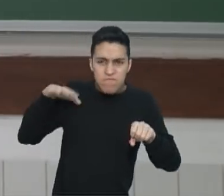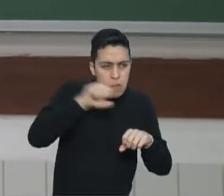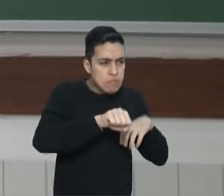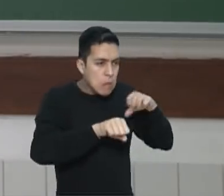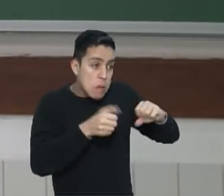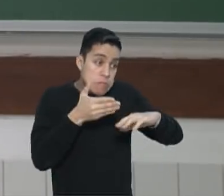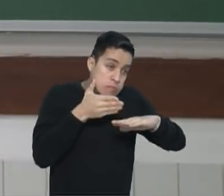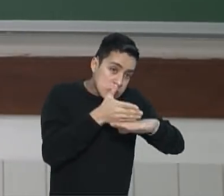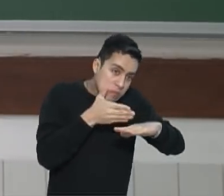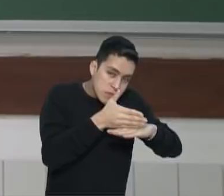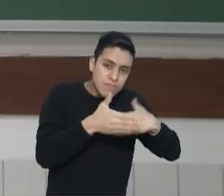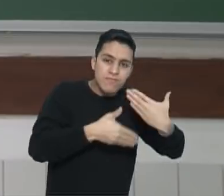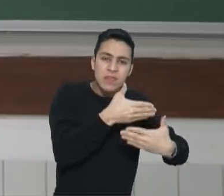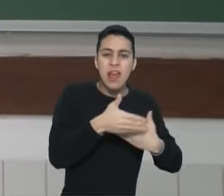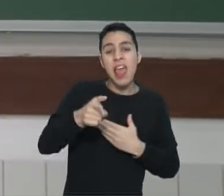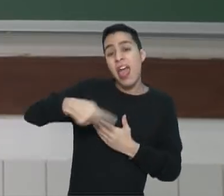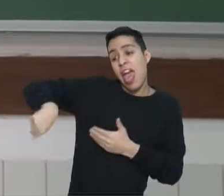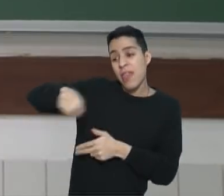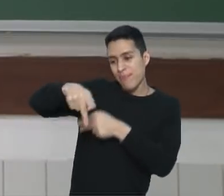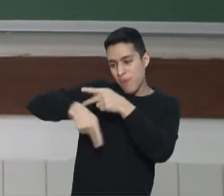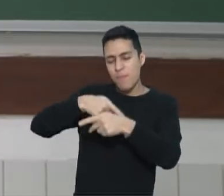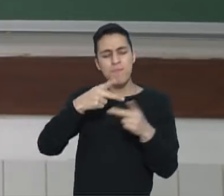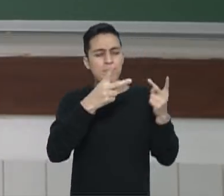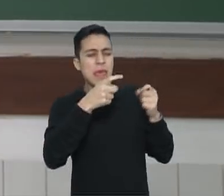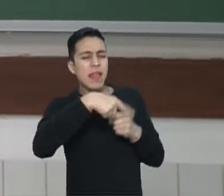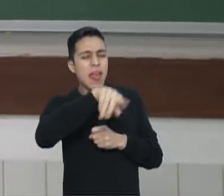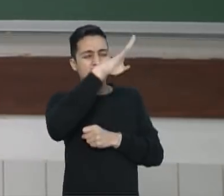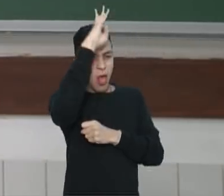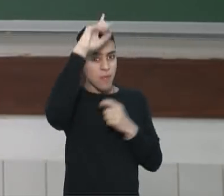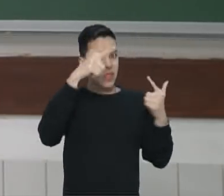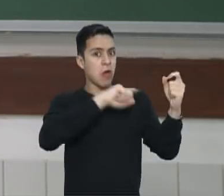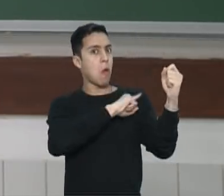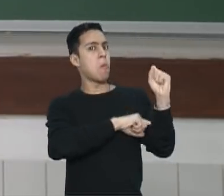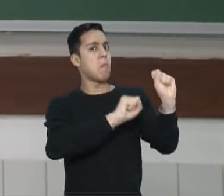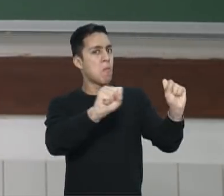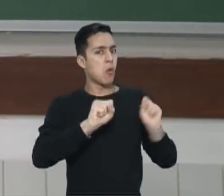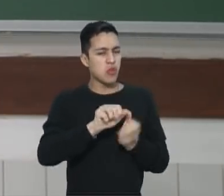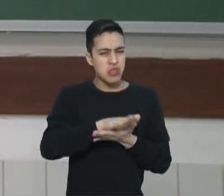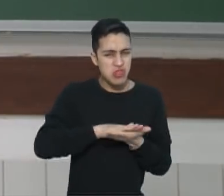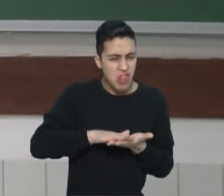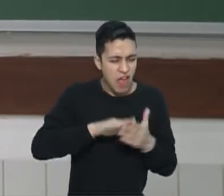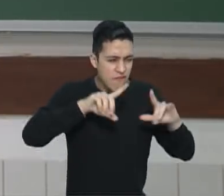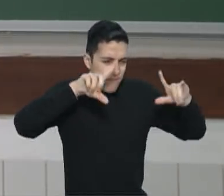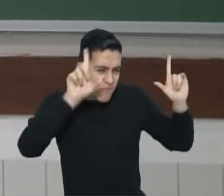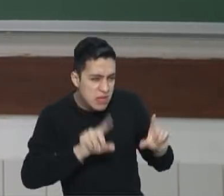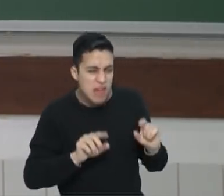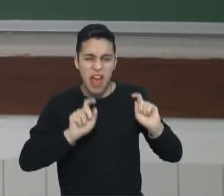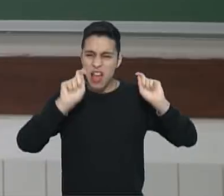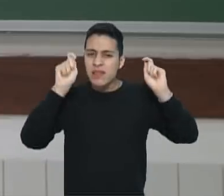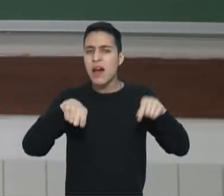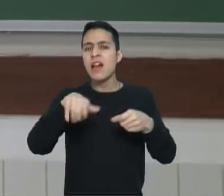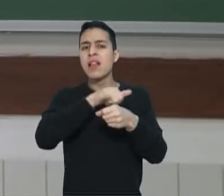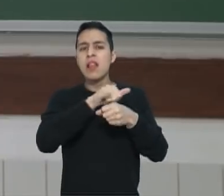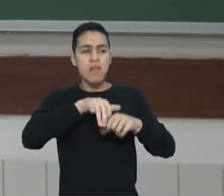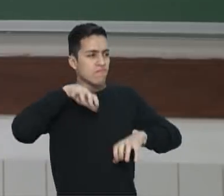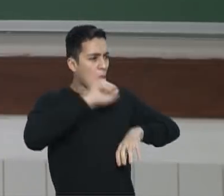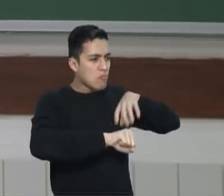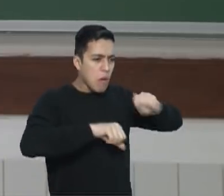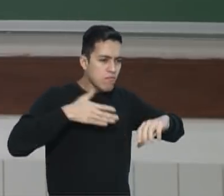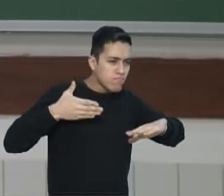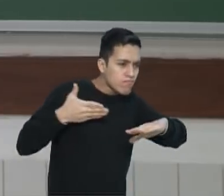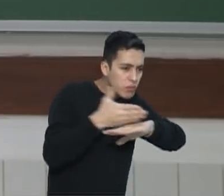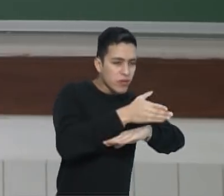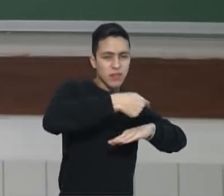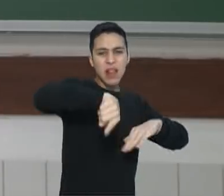Império Romano. Tá? Então eles perceberam que os romanos já não tinham mais aquele poder e assim eles poderiam adentrar ali dentro do